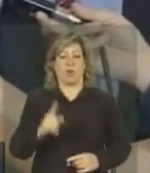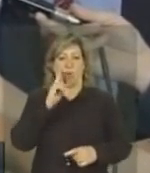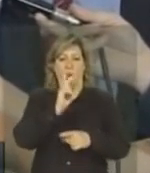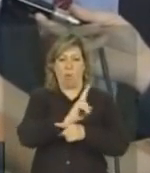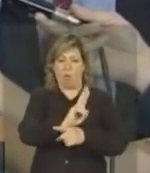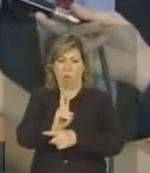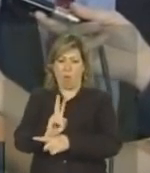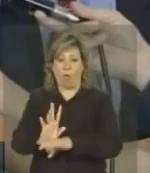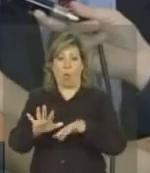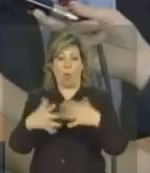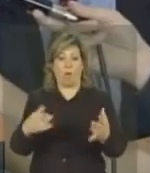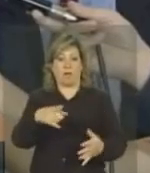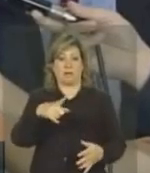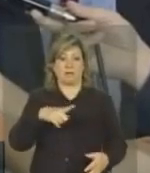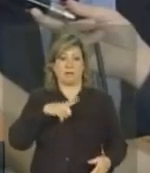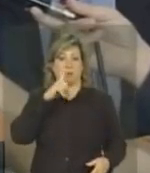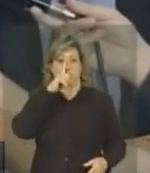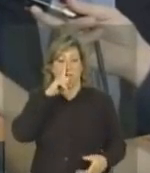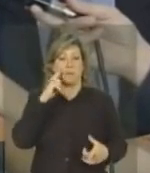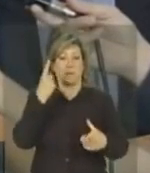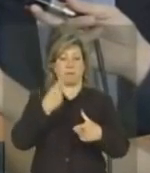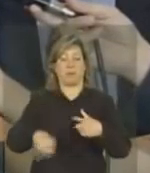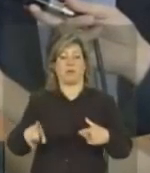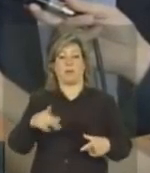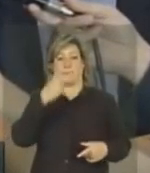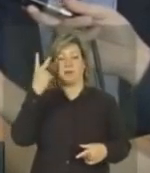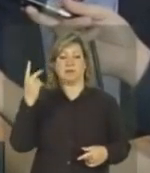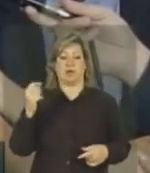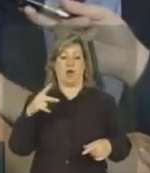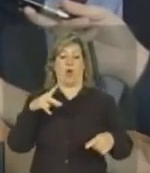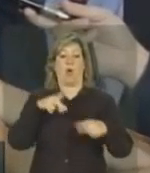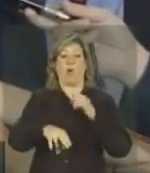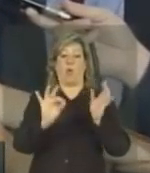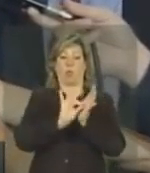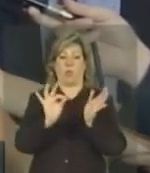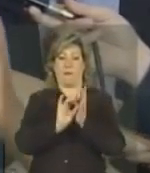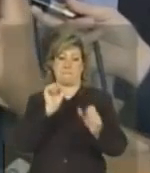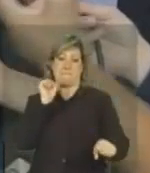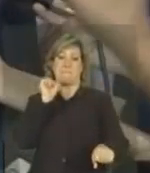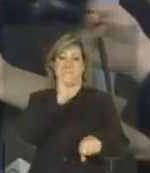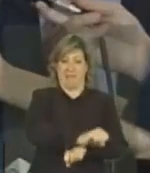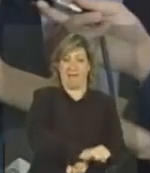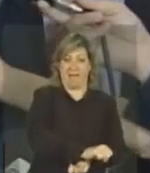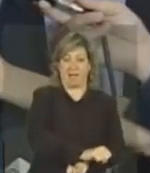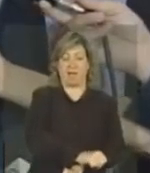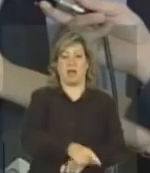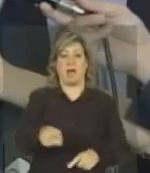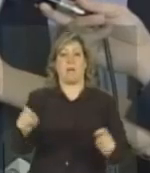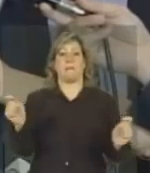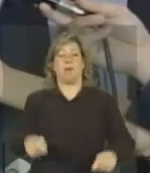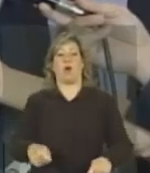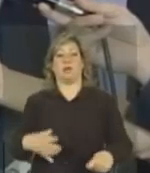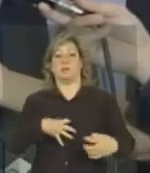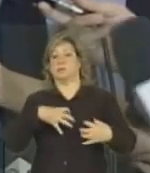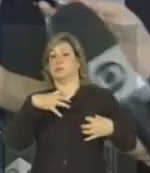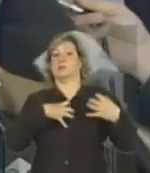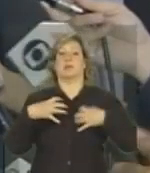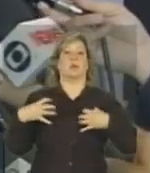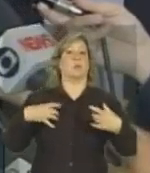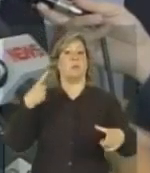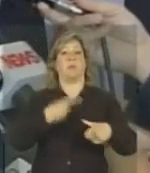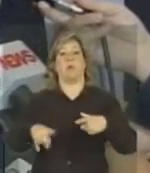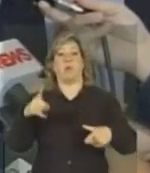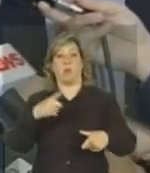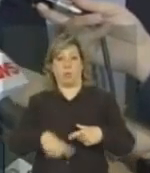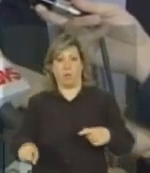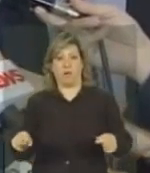controlar quando tiver risco de síndrome de abstinência, ou seja, quando a pessoa interrompeu o uso da droga, ela pode ter sintomas e sinais que